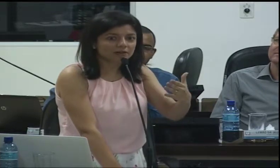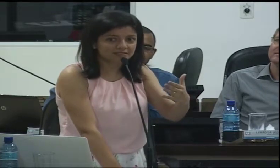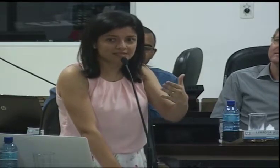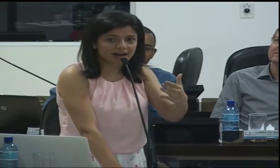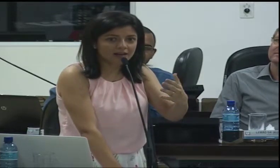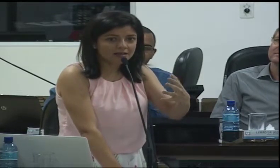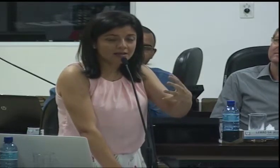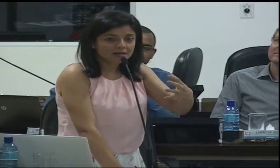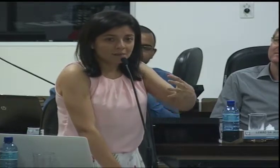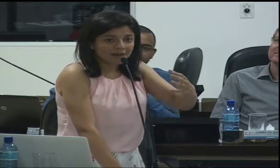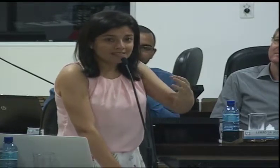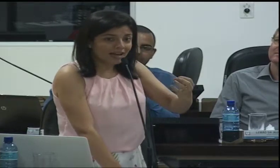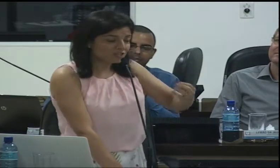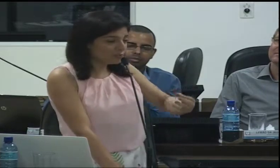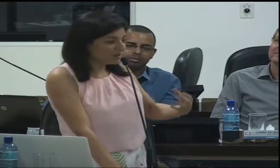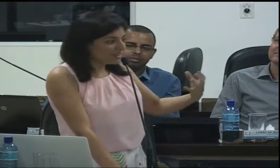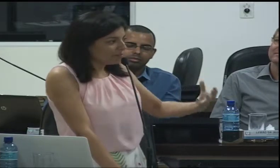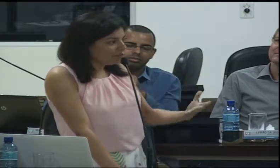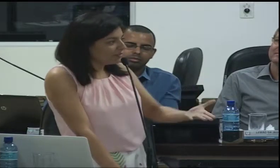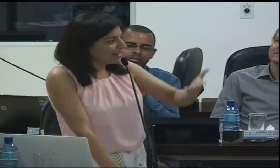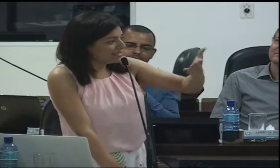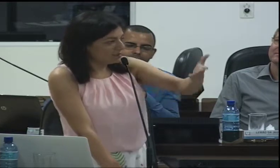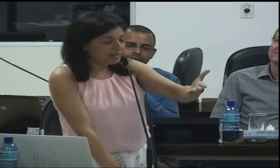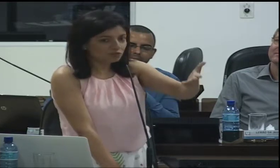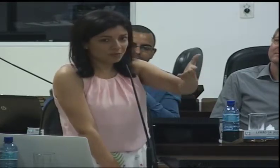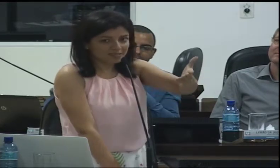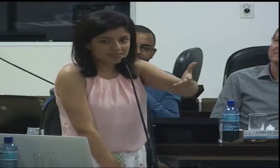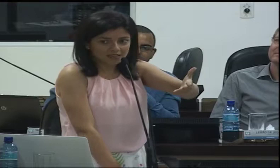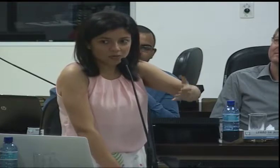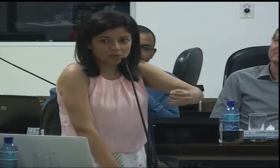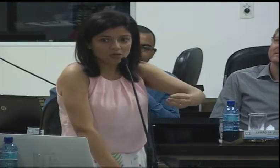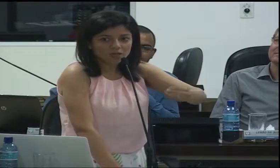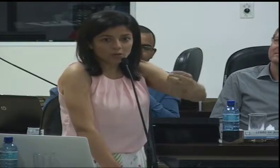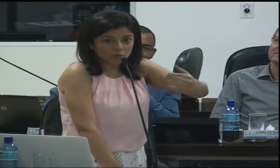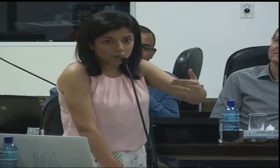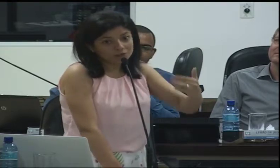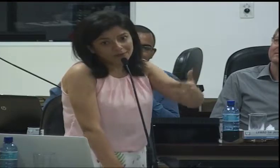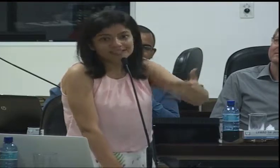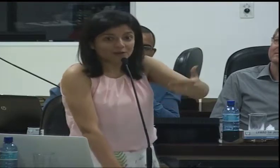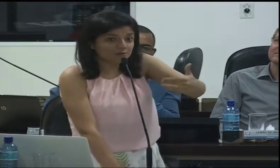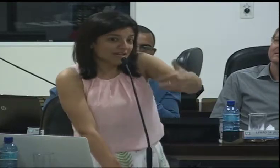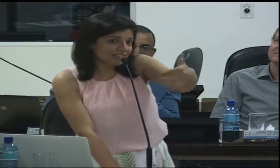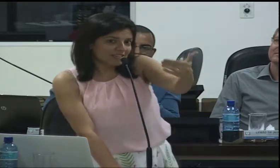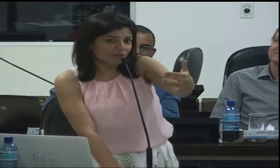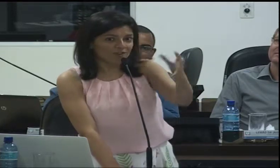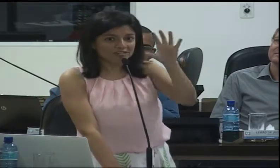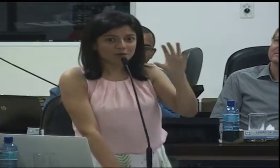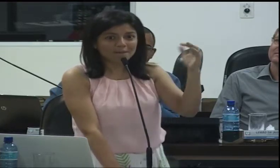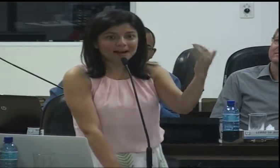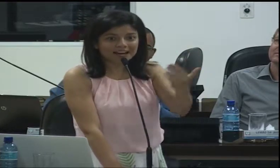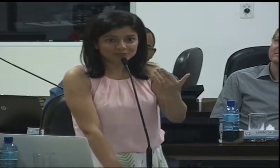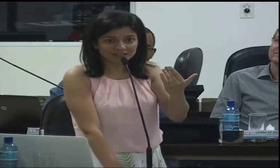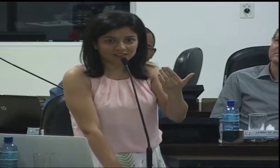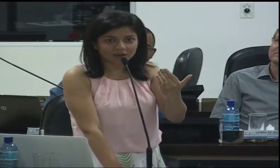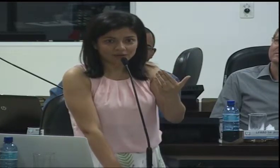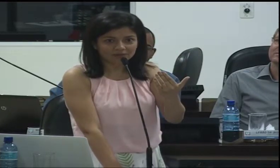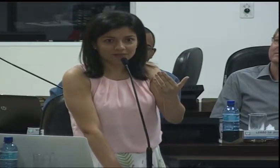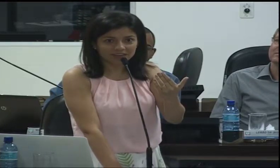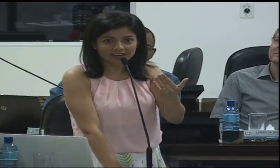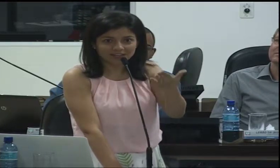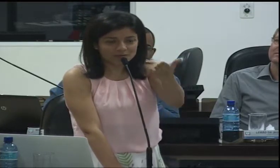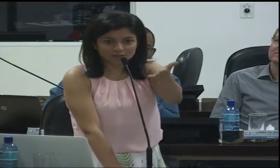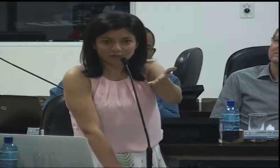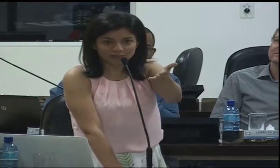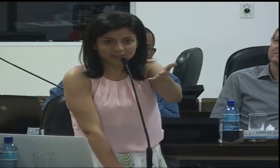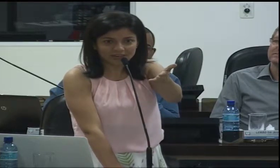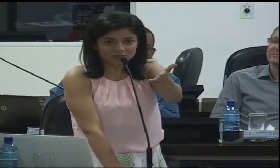se organizar. Mas a gente percebe o fortalecimento de uma nação quanto mais ela consegue se desenvolver sem o aparato estatal.